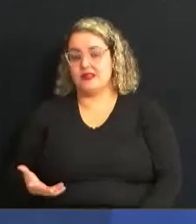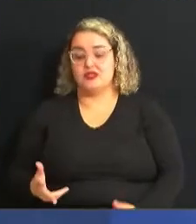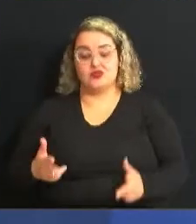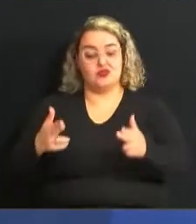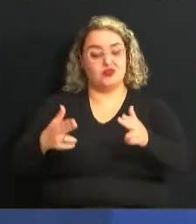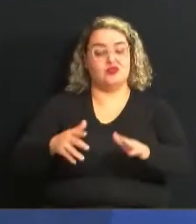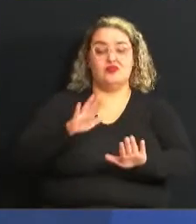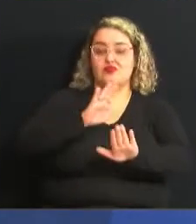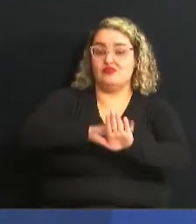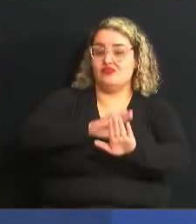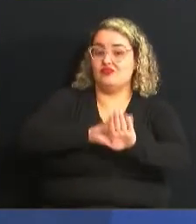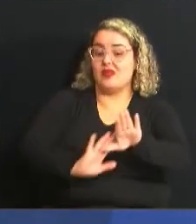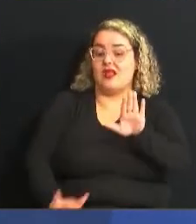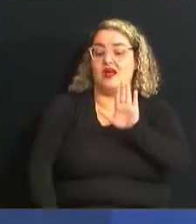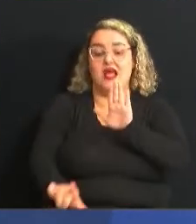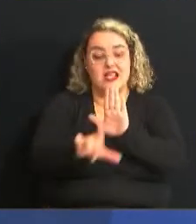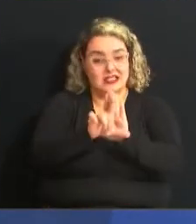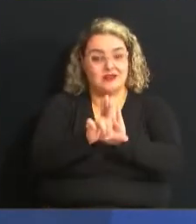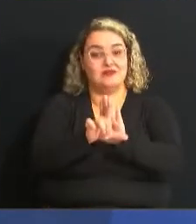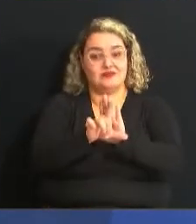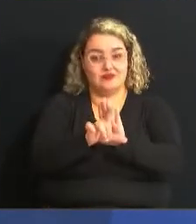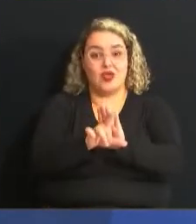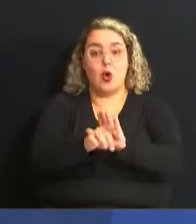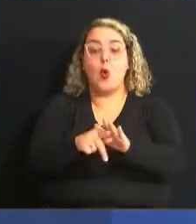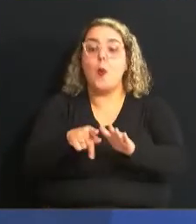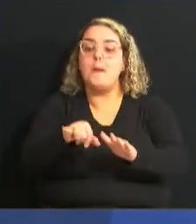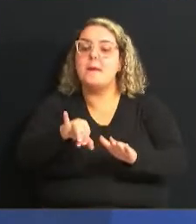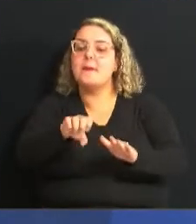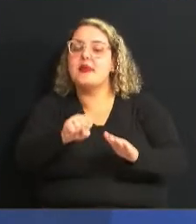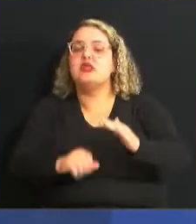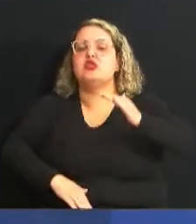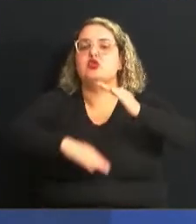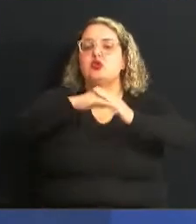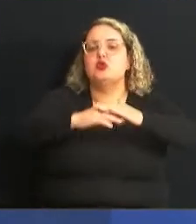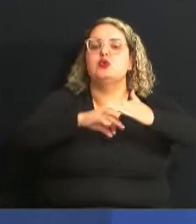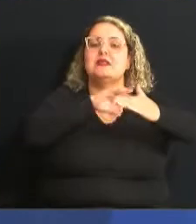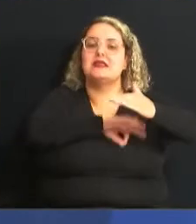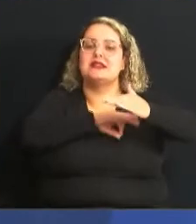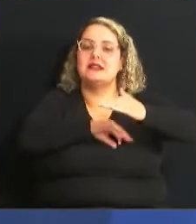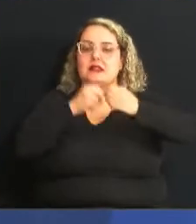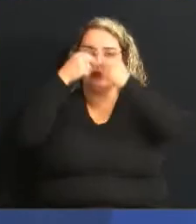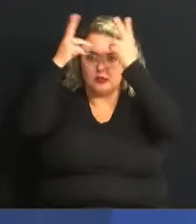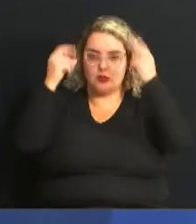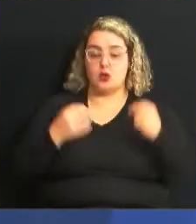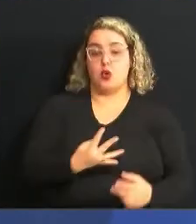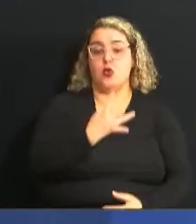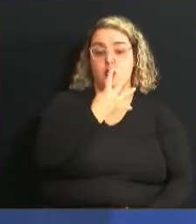que estabeleceu um piso salarial da enfermagem que passaria a ser de R$